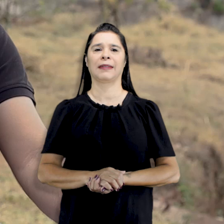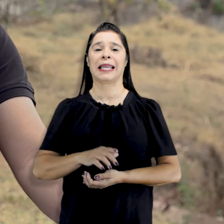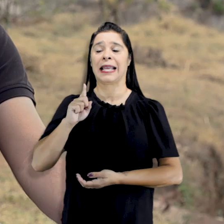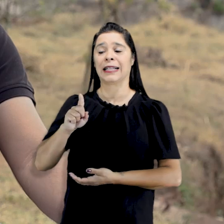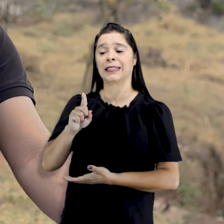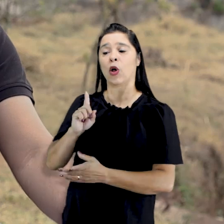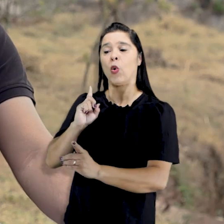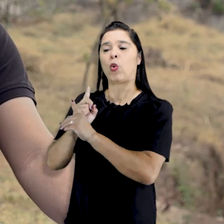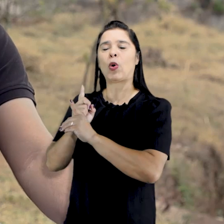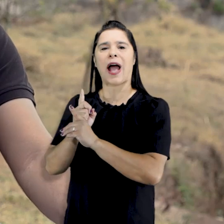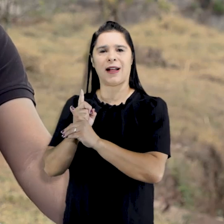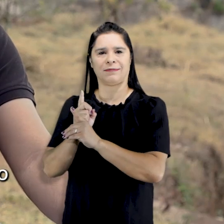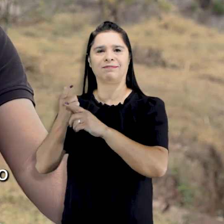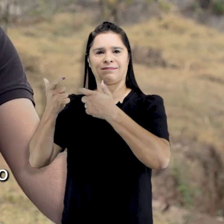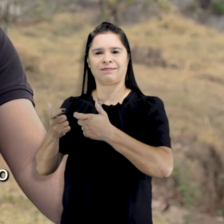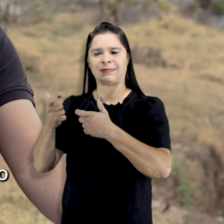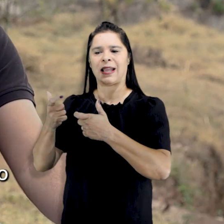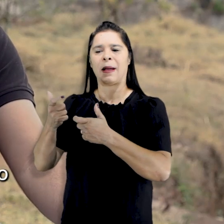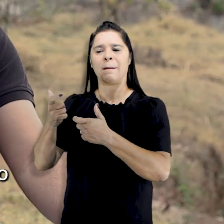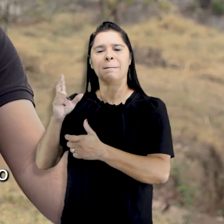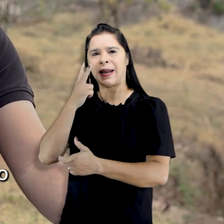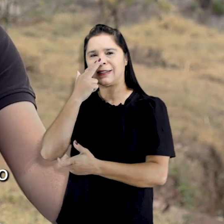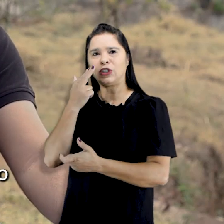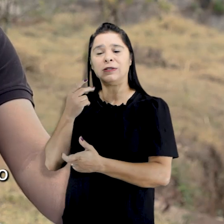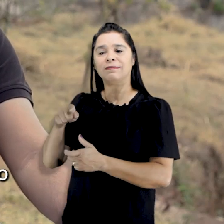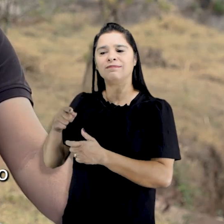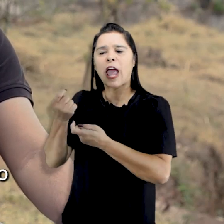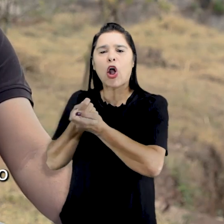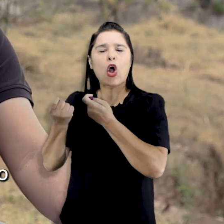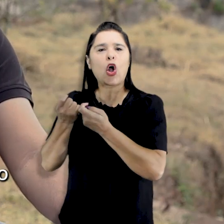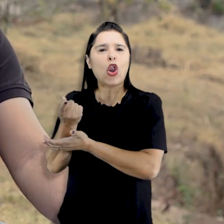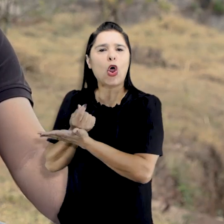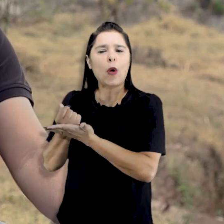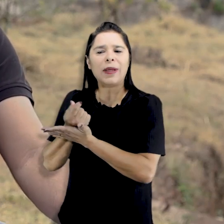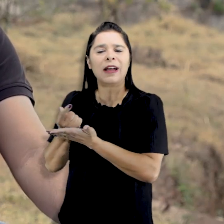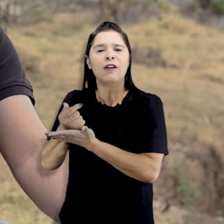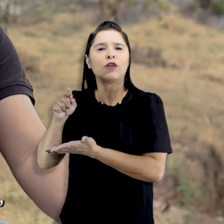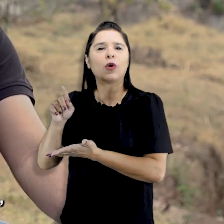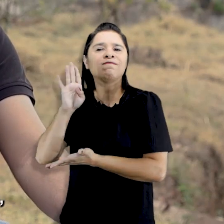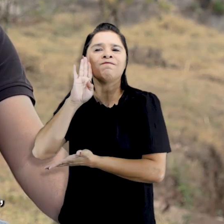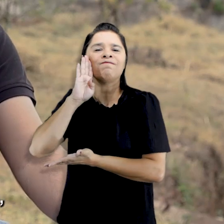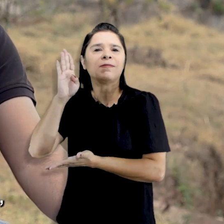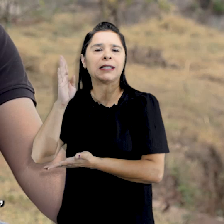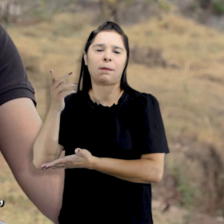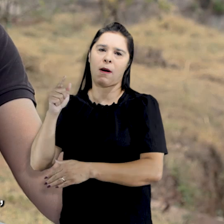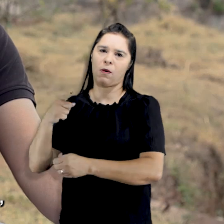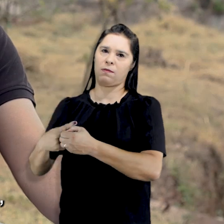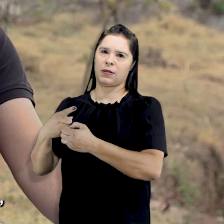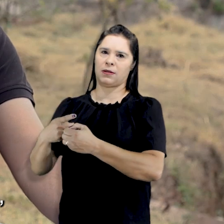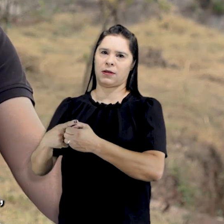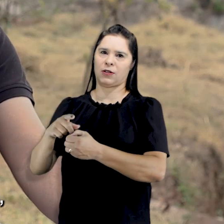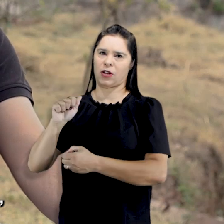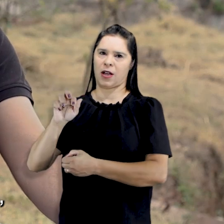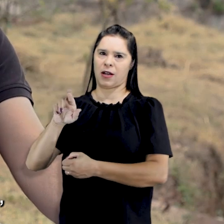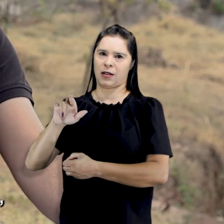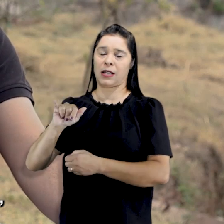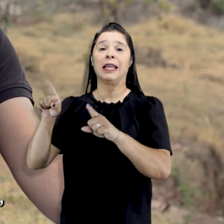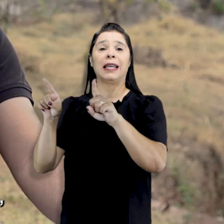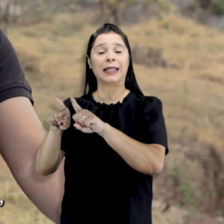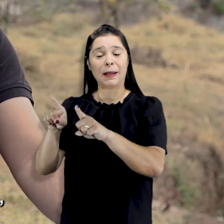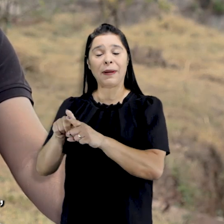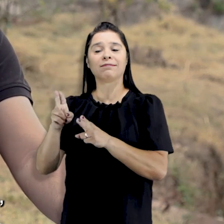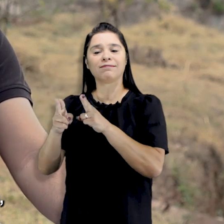esse ponto de transbordo passou a ser um aspecto econômico muito forte para a cidade. Além disso, o aspecto da